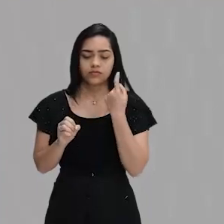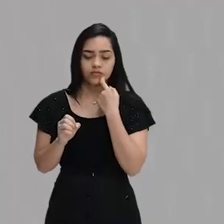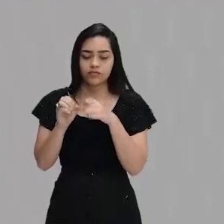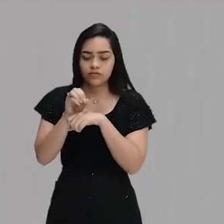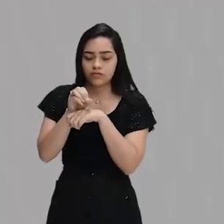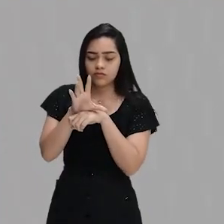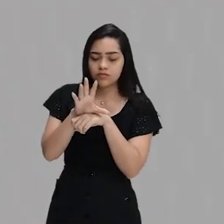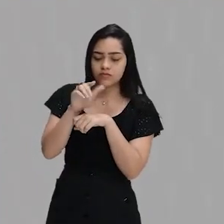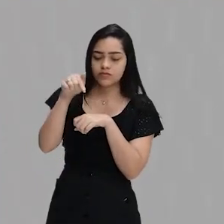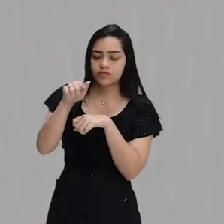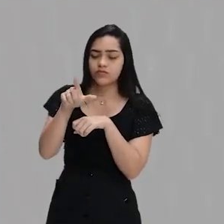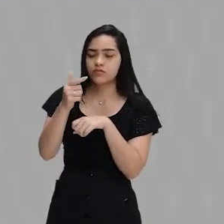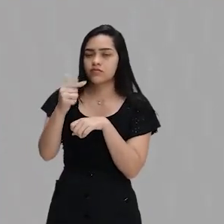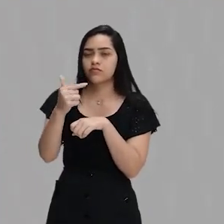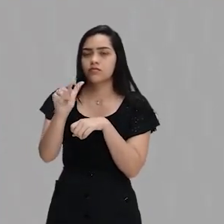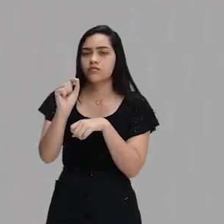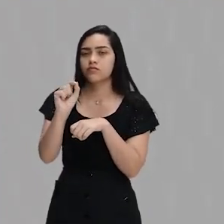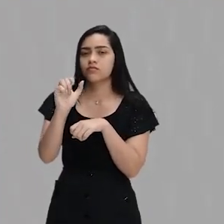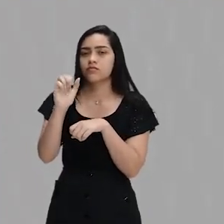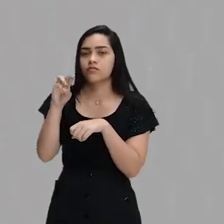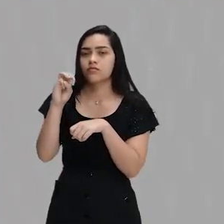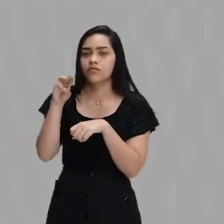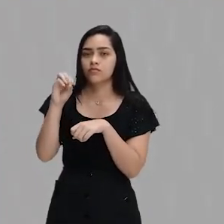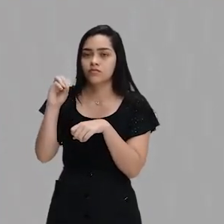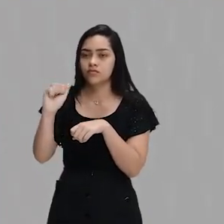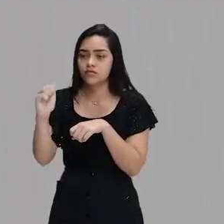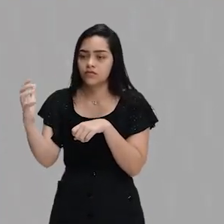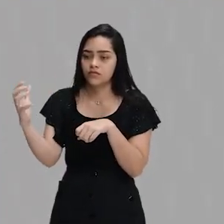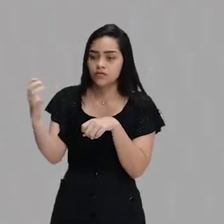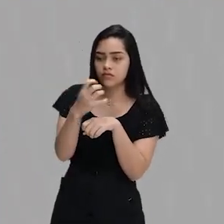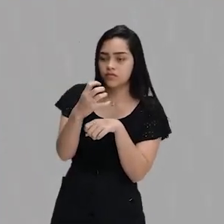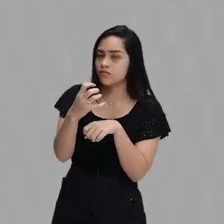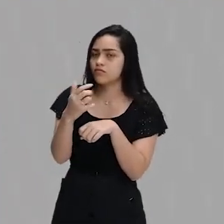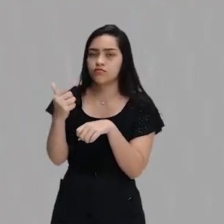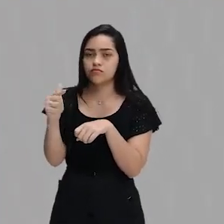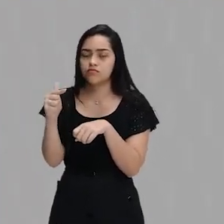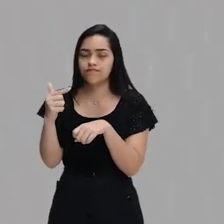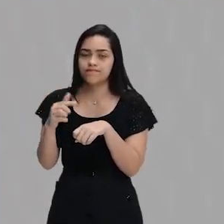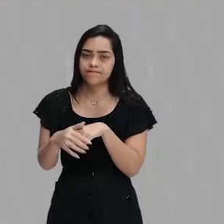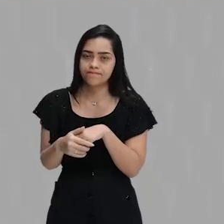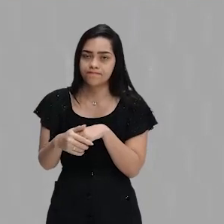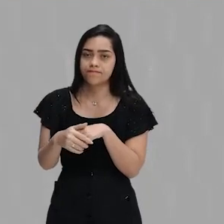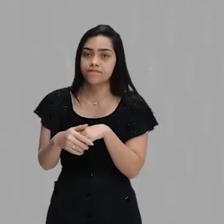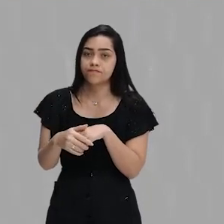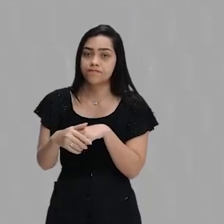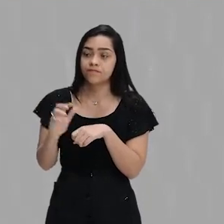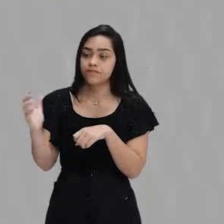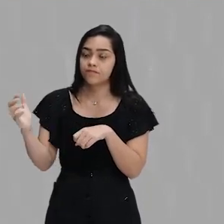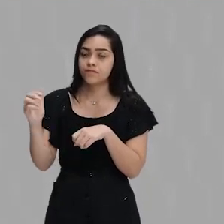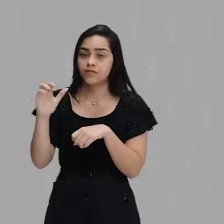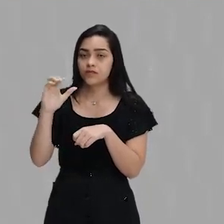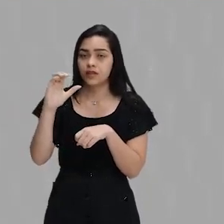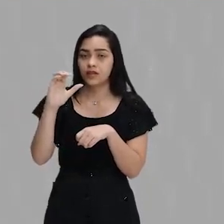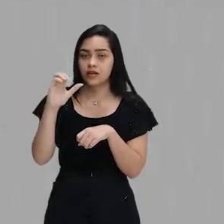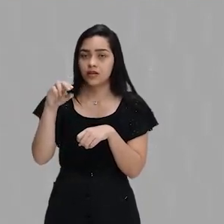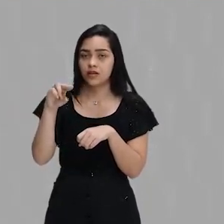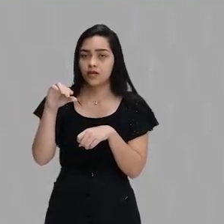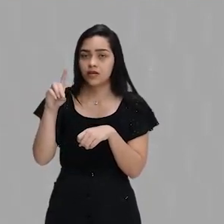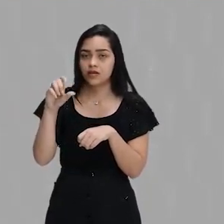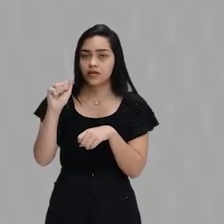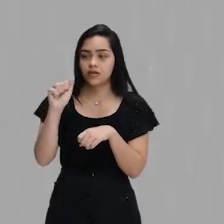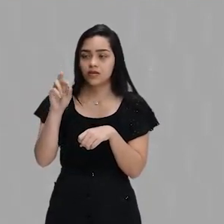não faz com que a anêmona o ataque. Ok? A anêmona do mar ela é um quinidário. Então, quando você toca